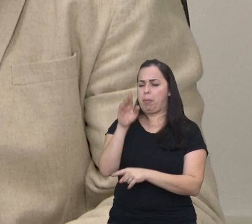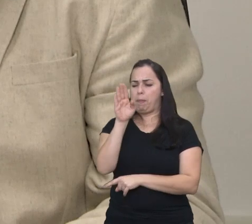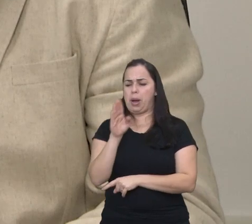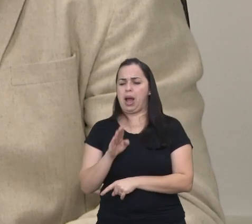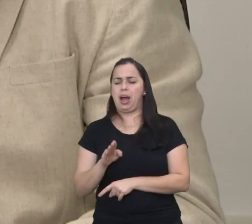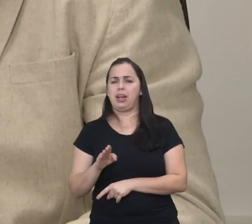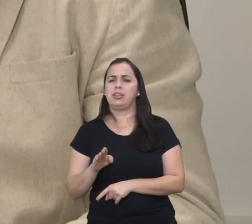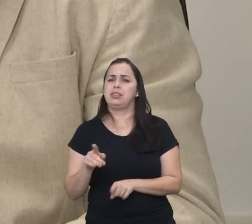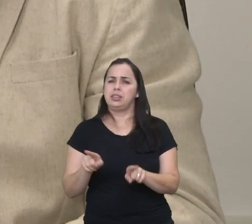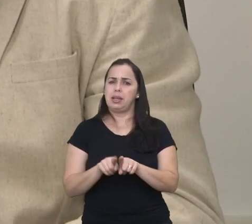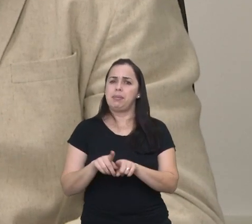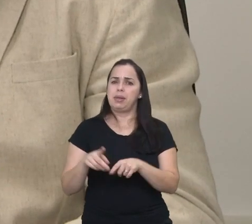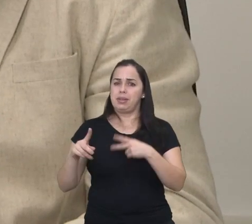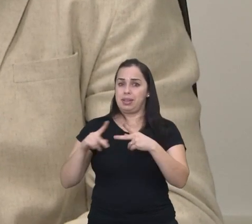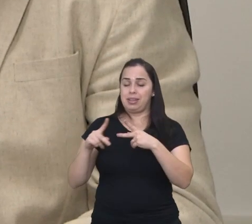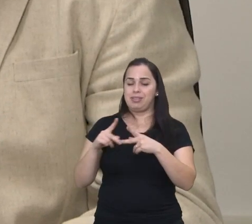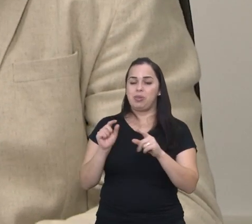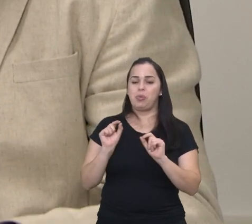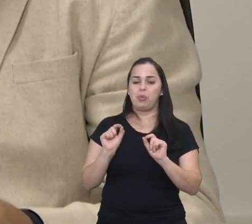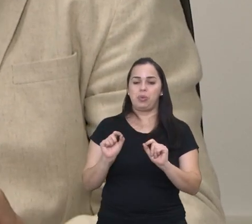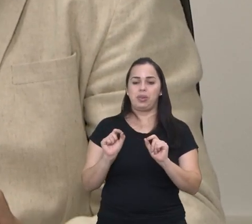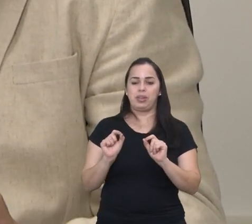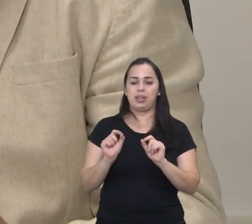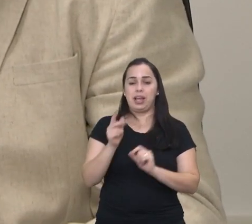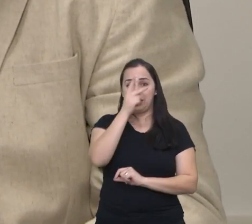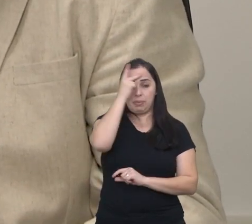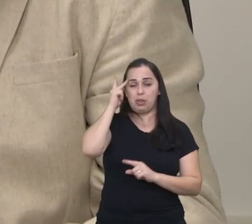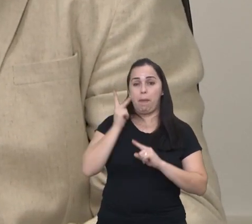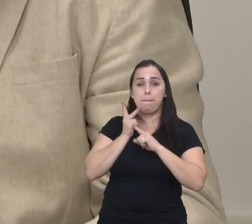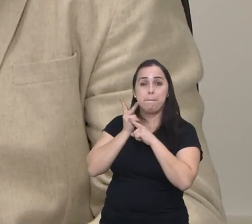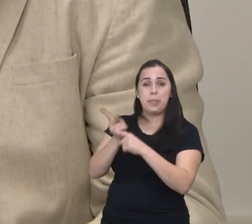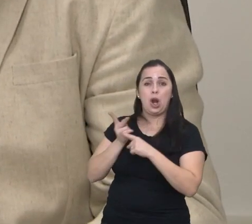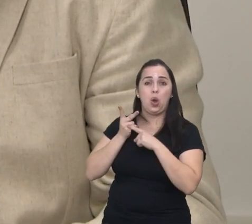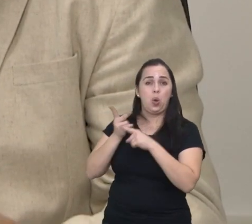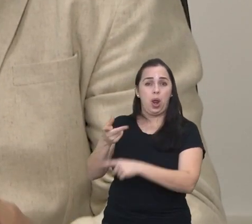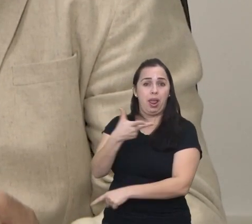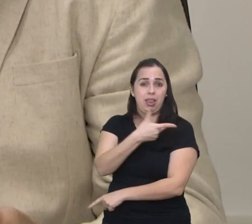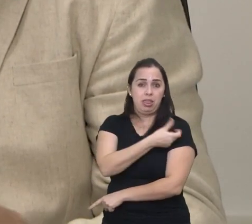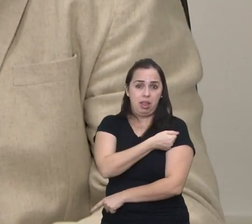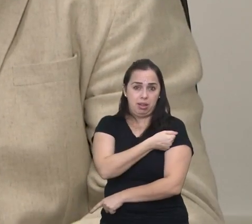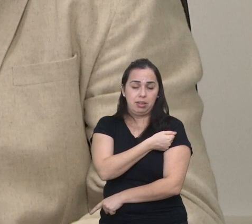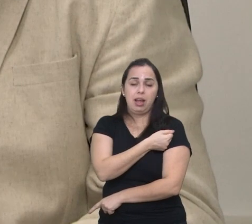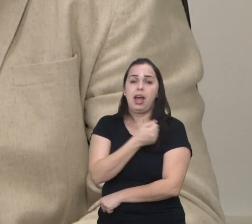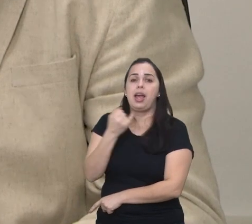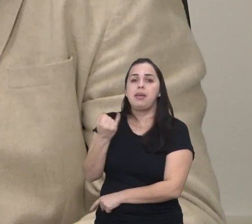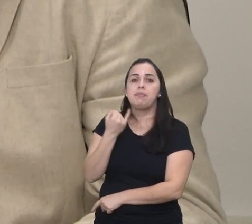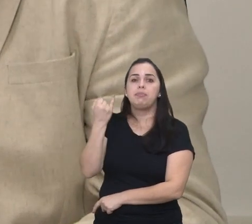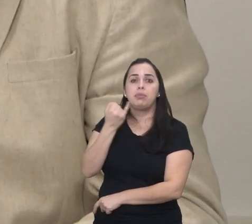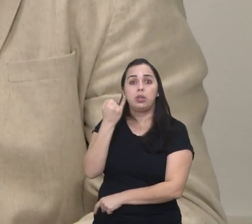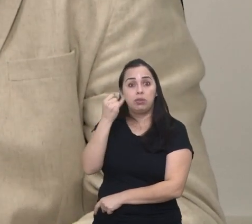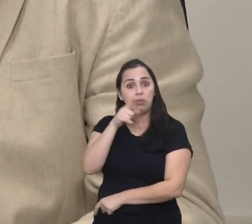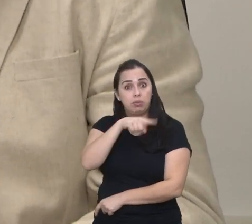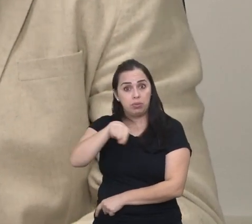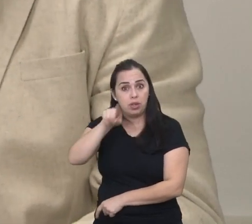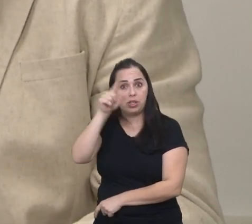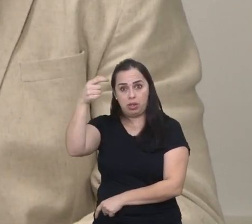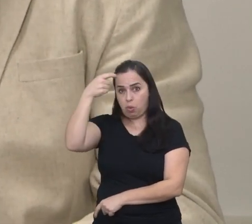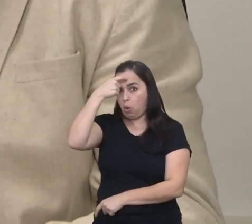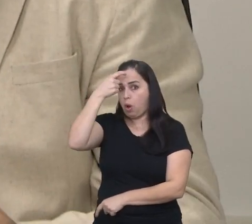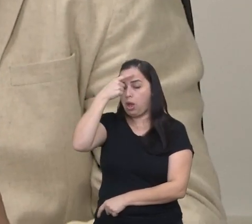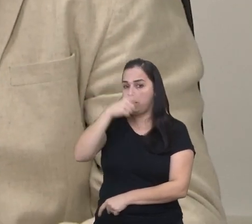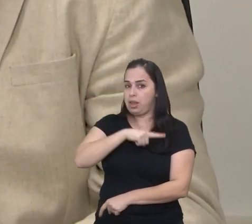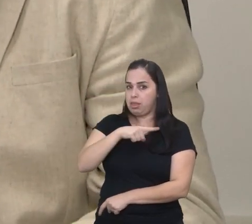não é diferente, devido à crescente procura pela vacina, e é muito importante que as pessoas realmente tenham